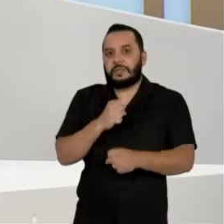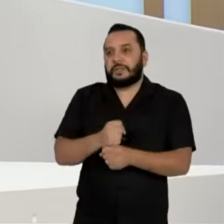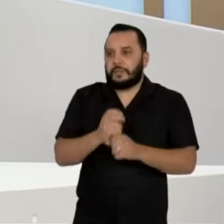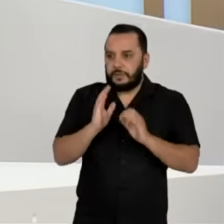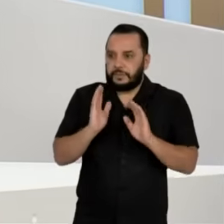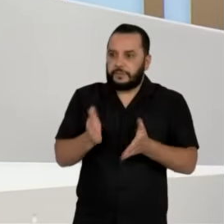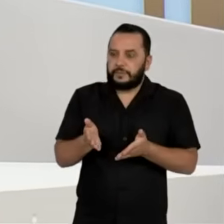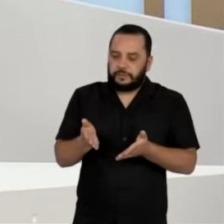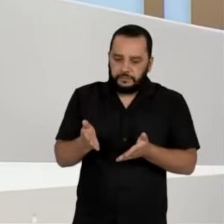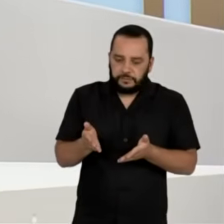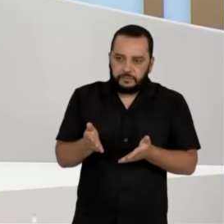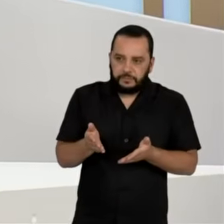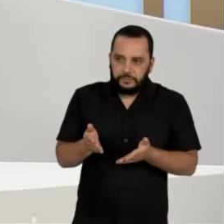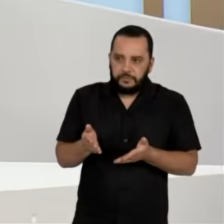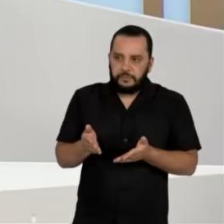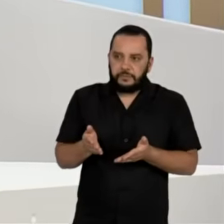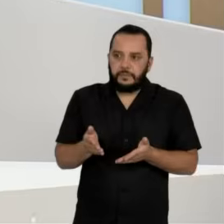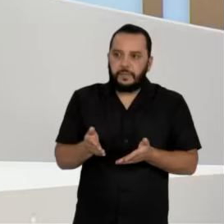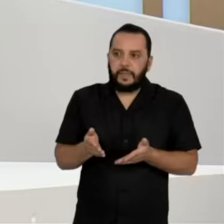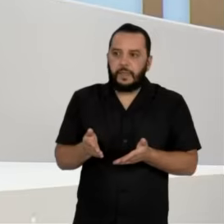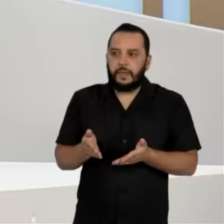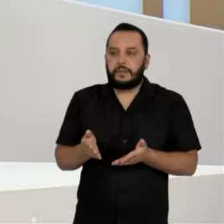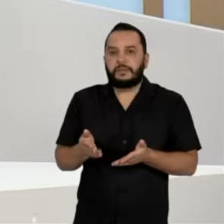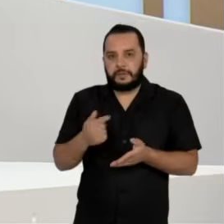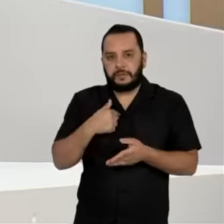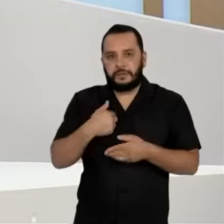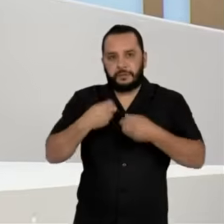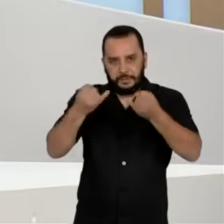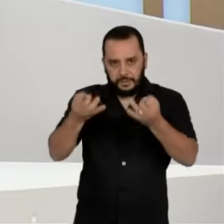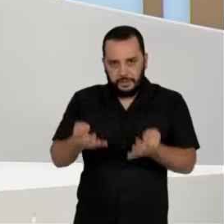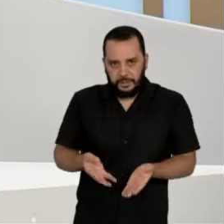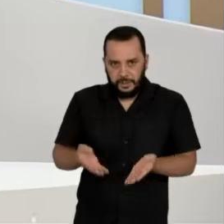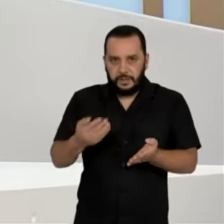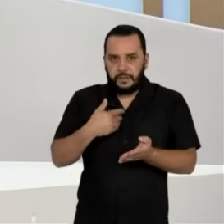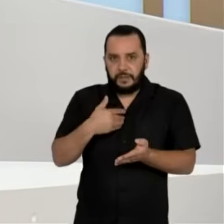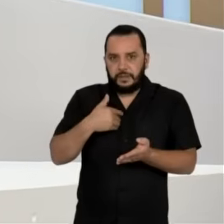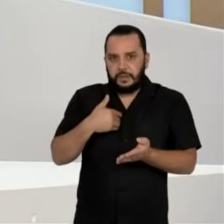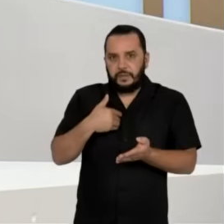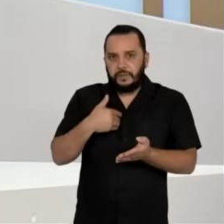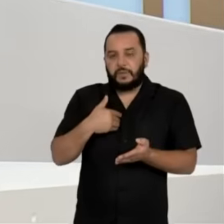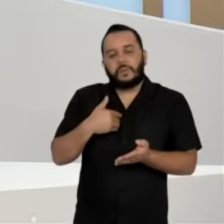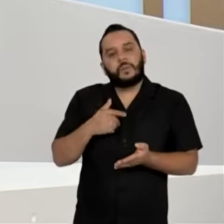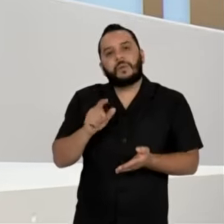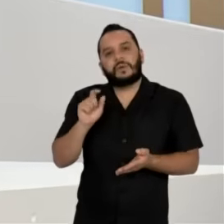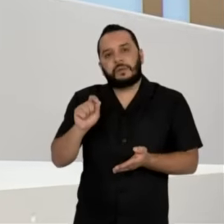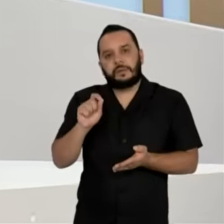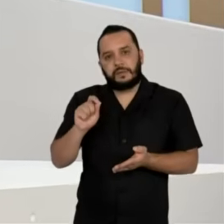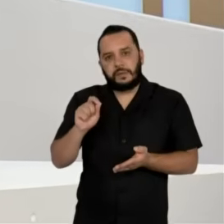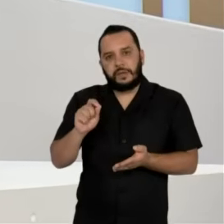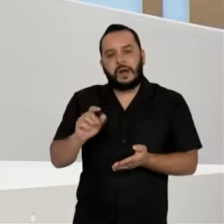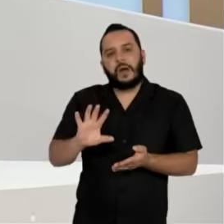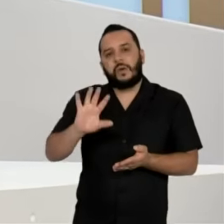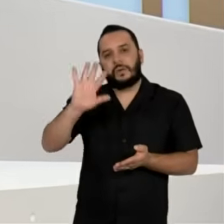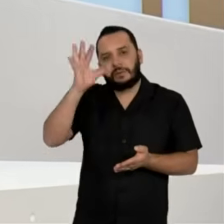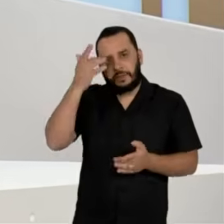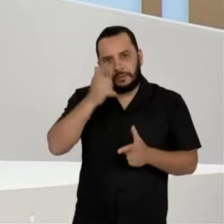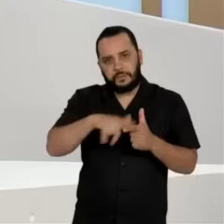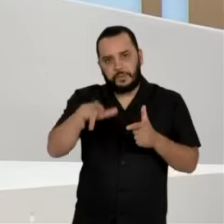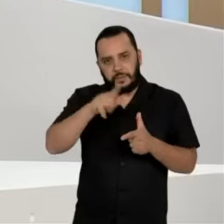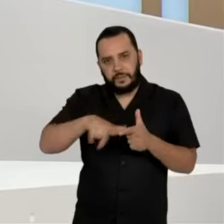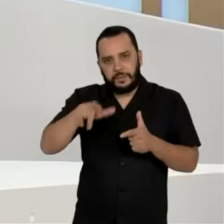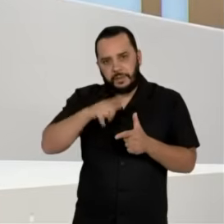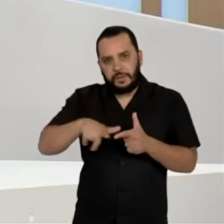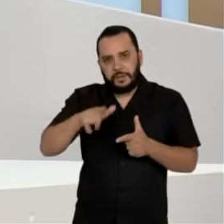E o que eu quero falar aqui hoje, contribuir, é que quando tem uma desgraça, nós temos